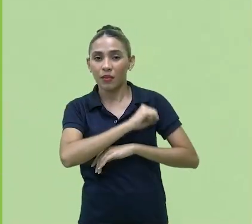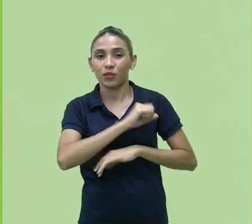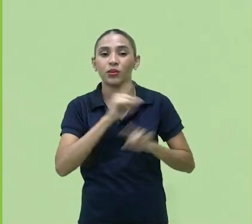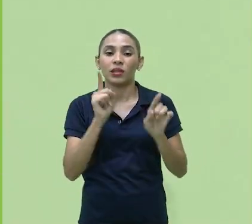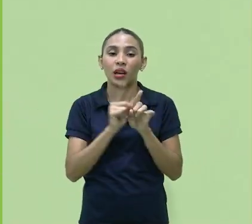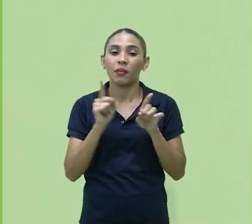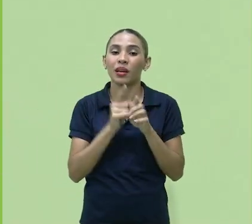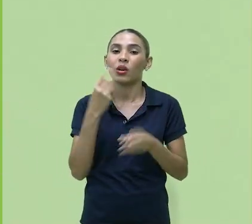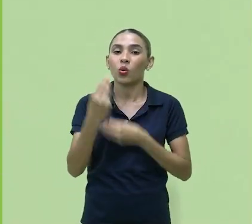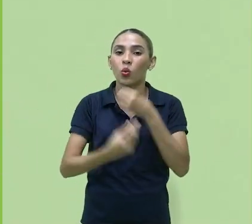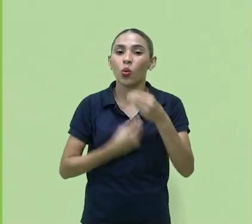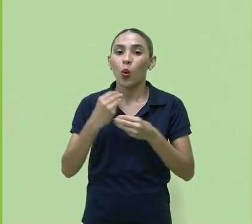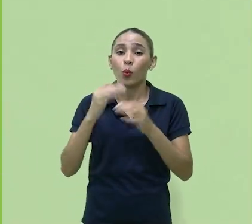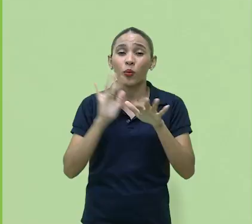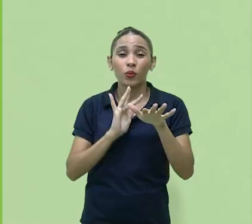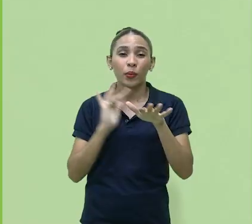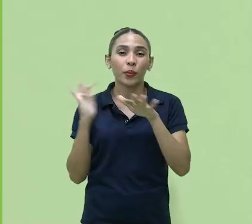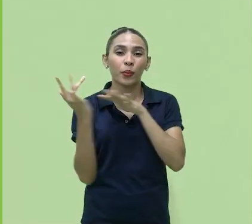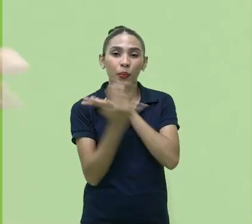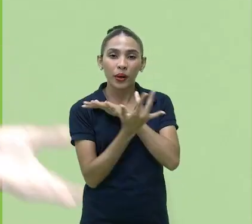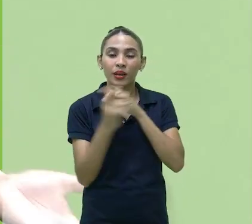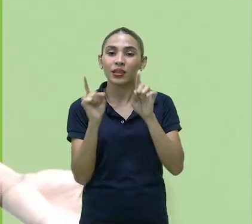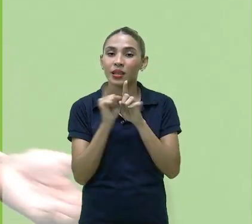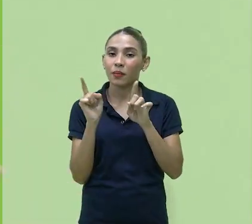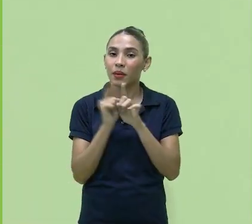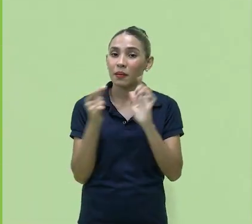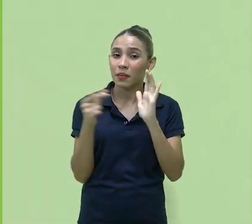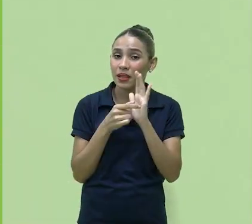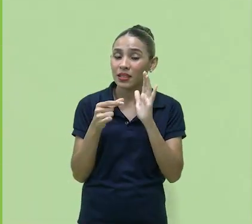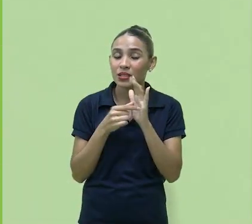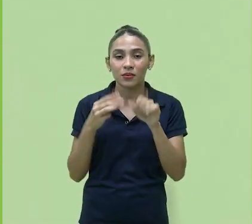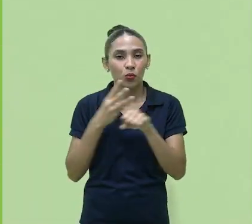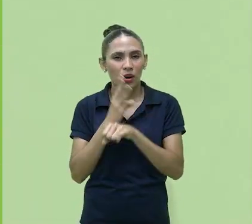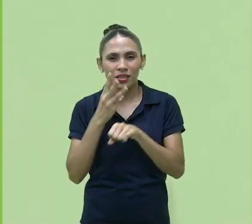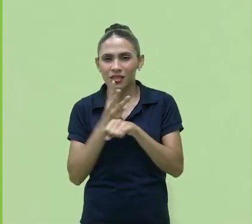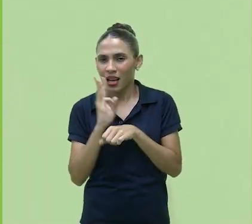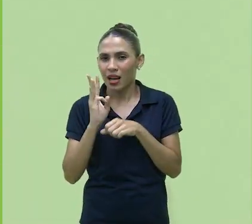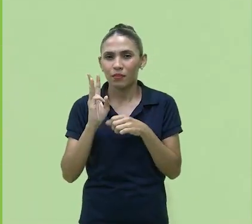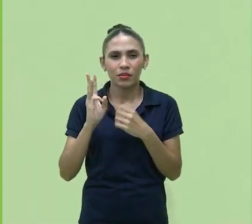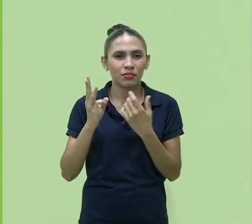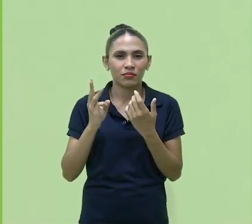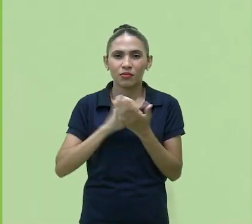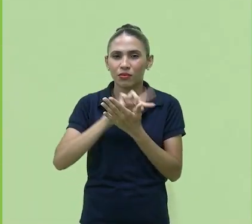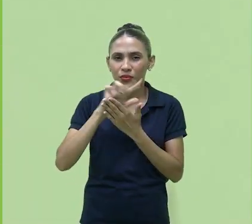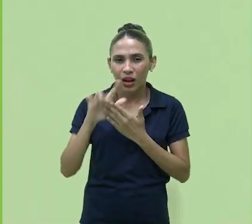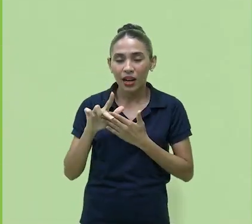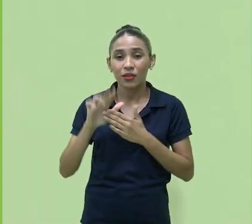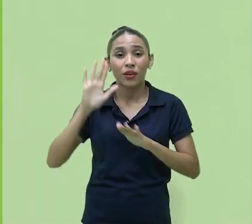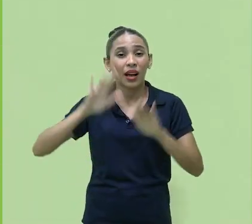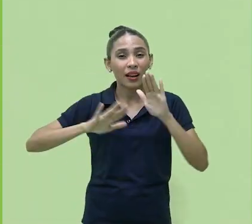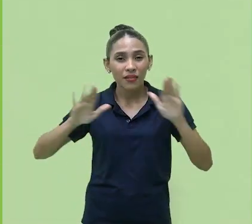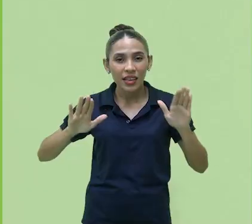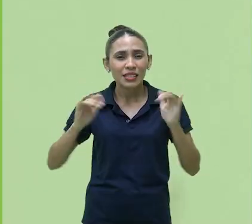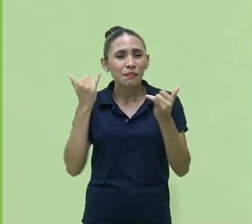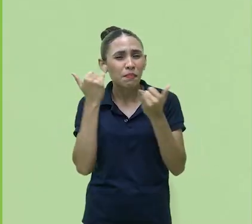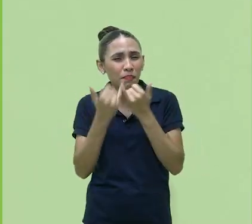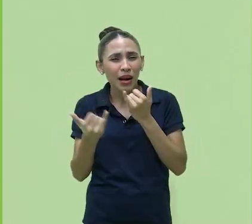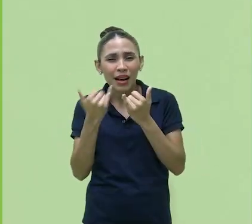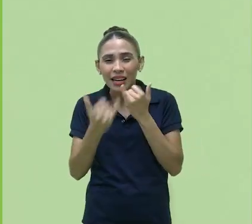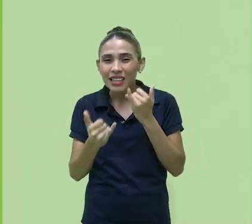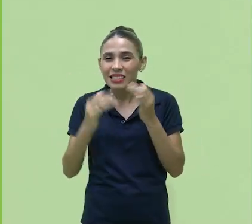rapidamente através das redes sociais e aplicativos de mensagem, por exemplo. Muitas vezes com aparência